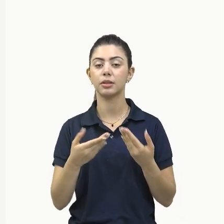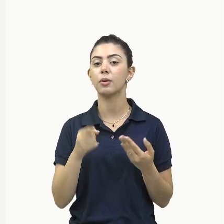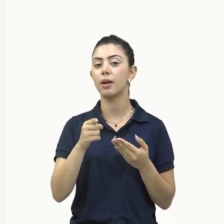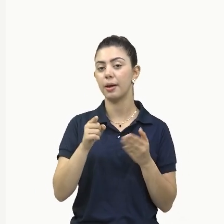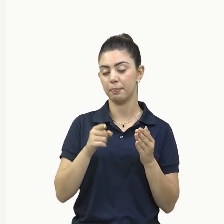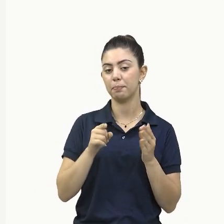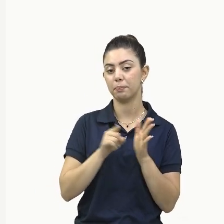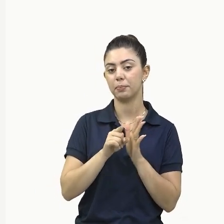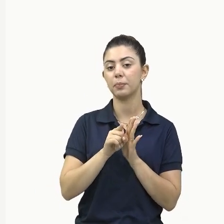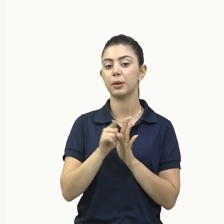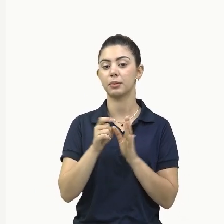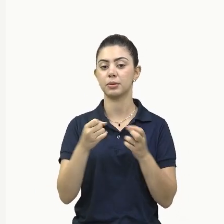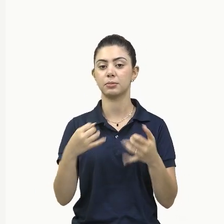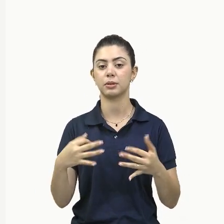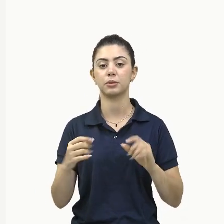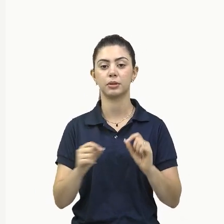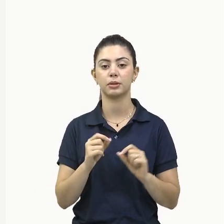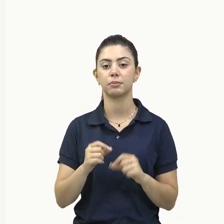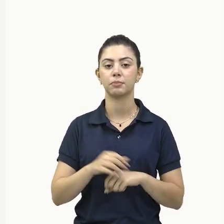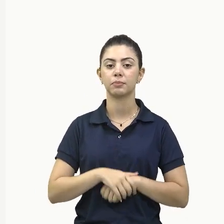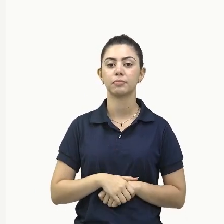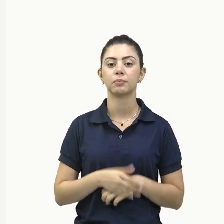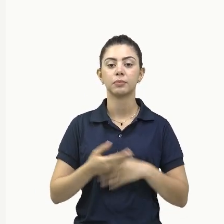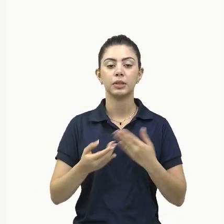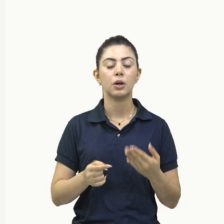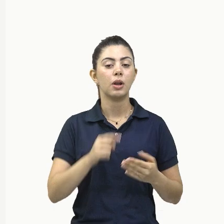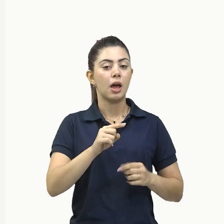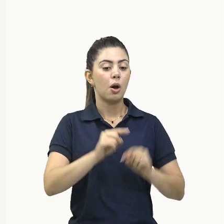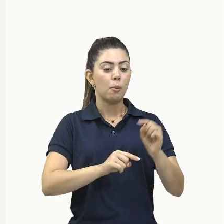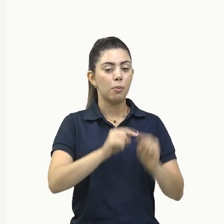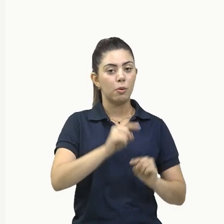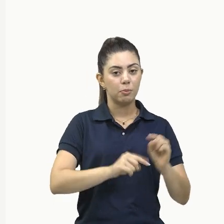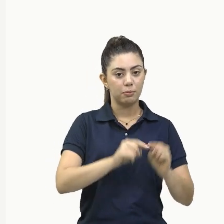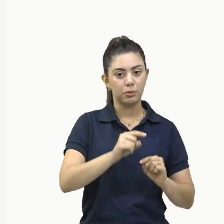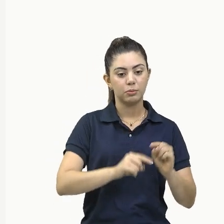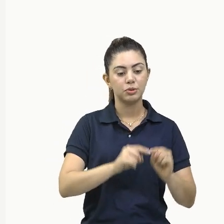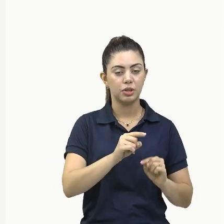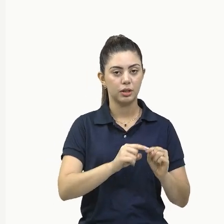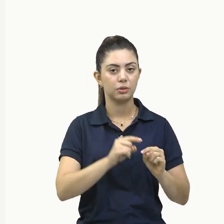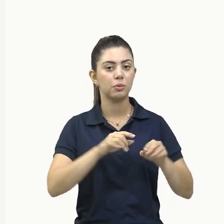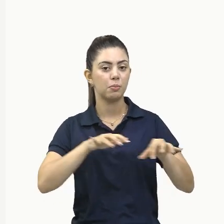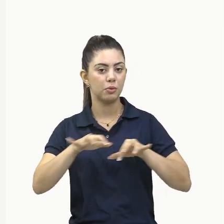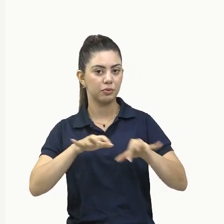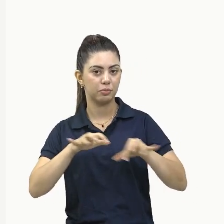seguinte: trajetória de um objeto em movimento.